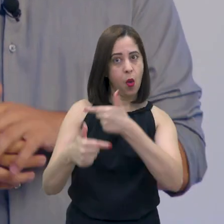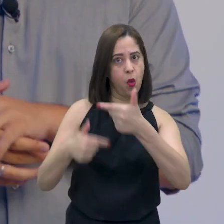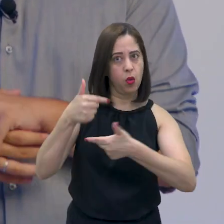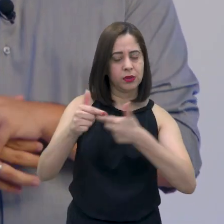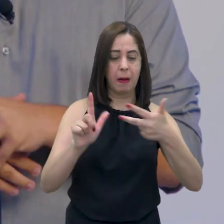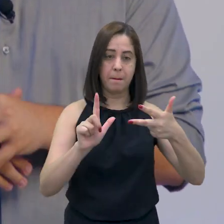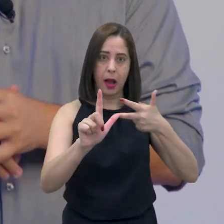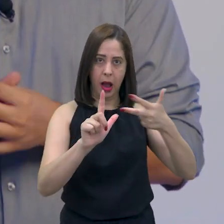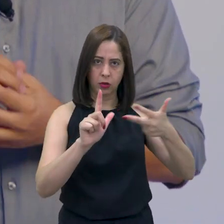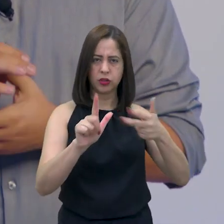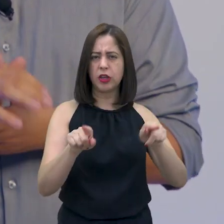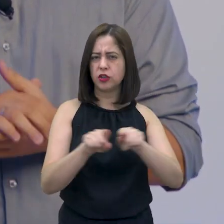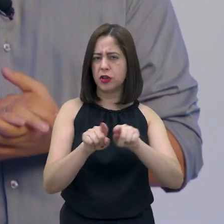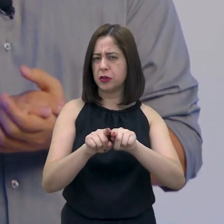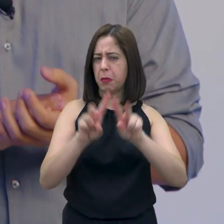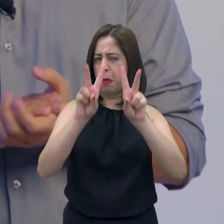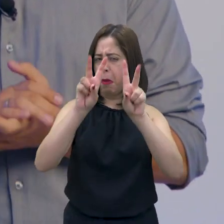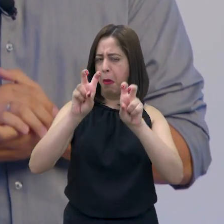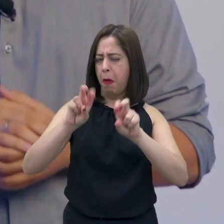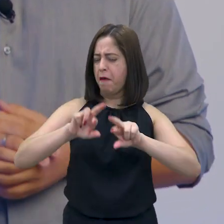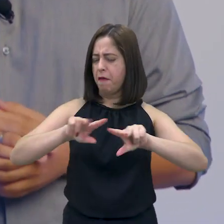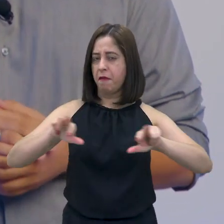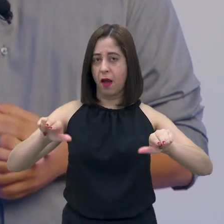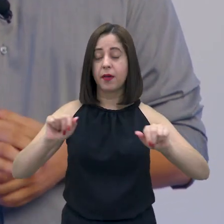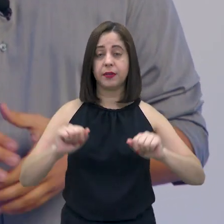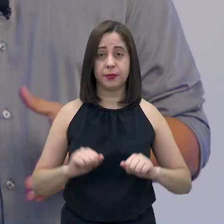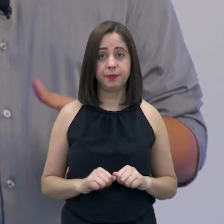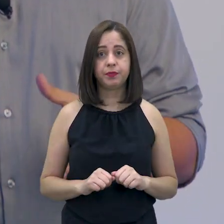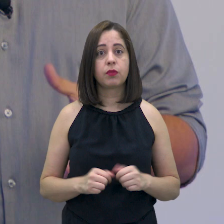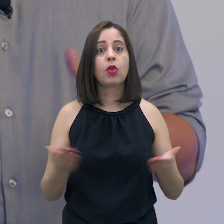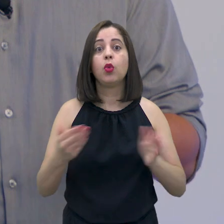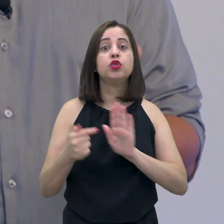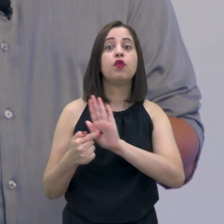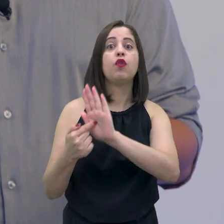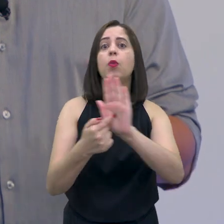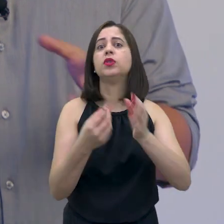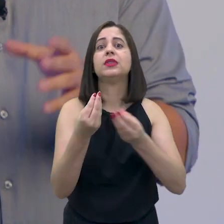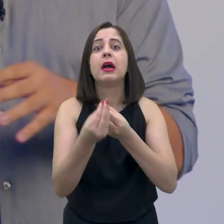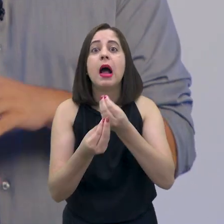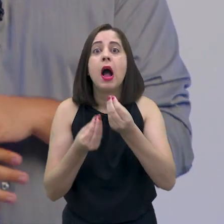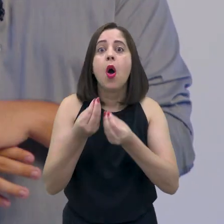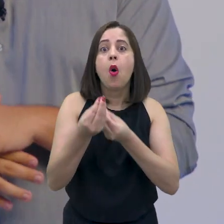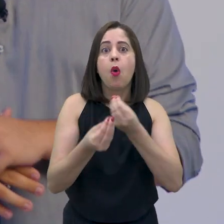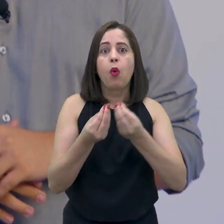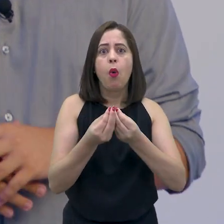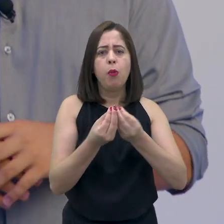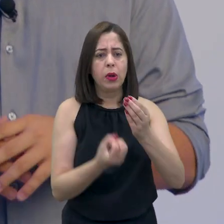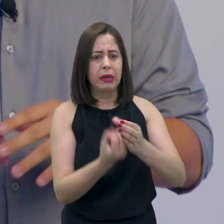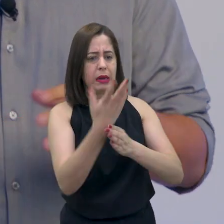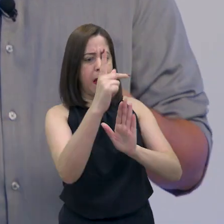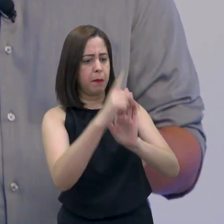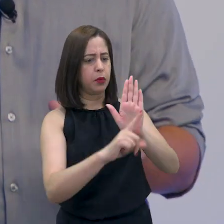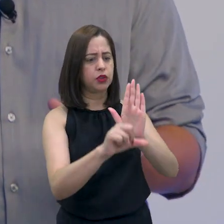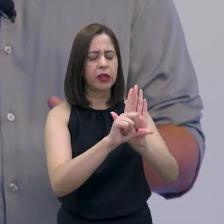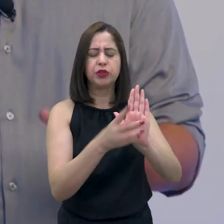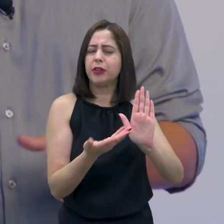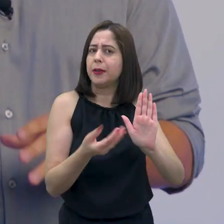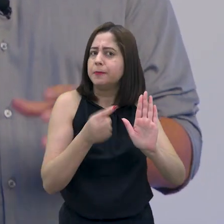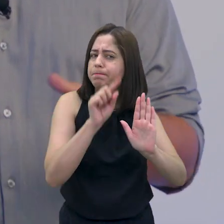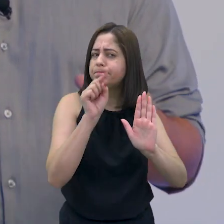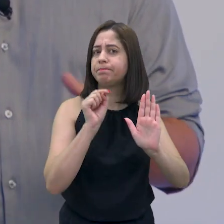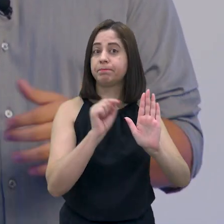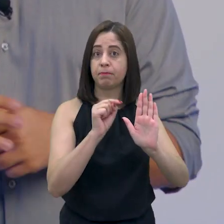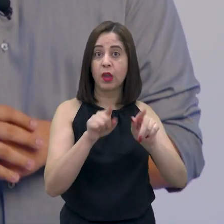do Legislativo e outros assuntos da nossa cidade. Hoje vamos te mostrar como é a construção de um projeto de lei